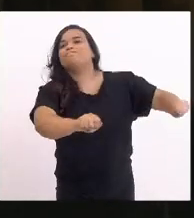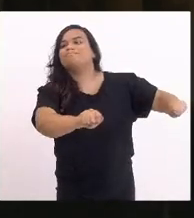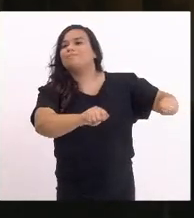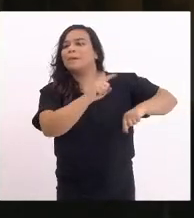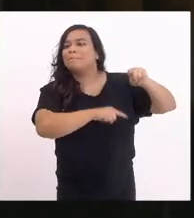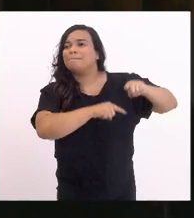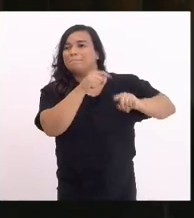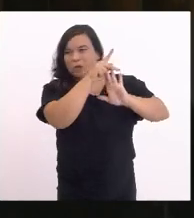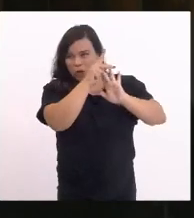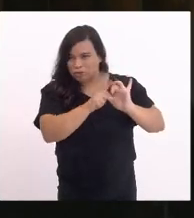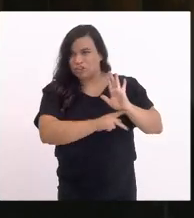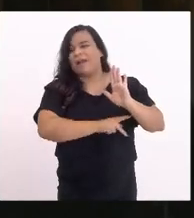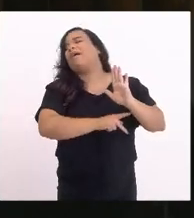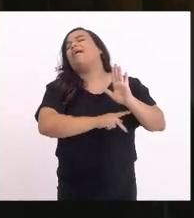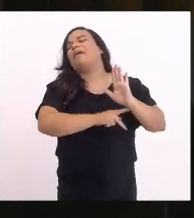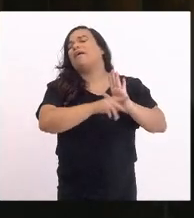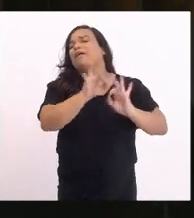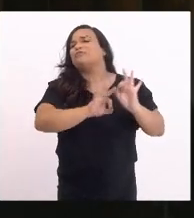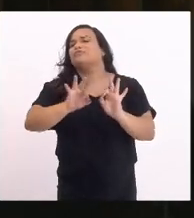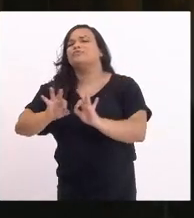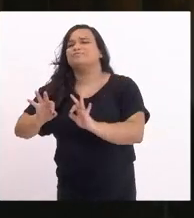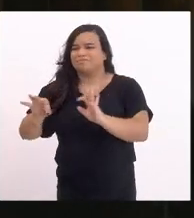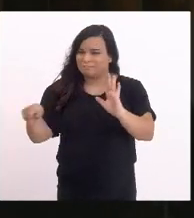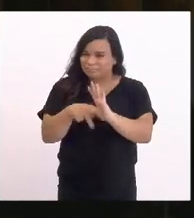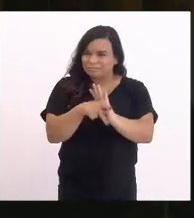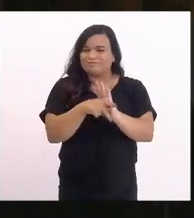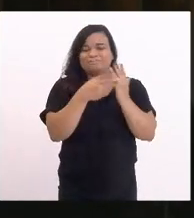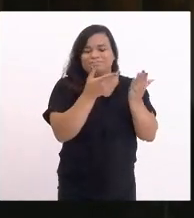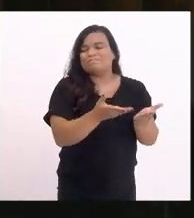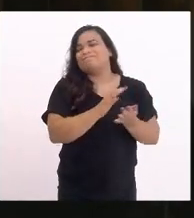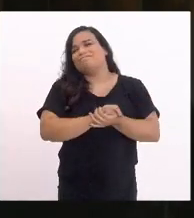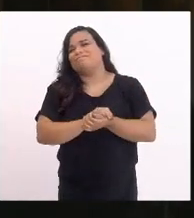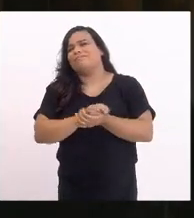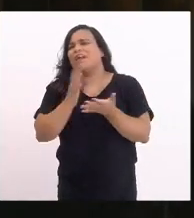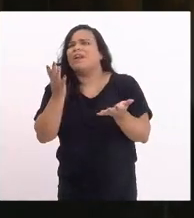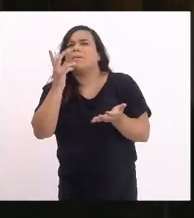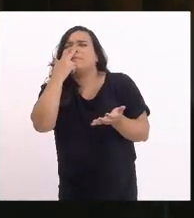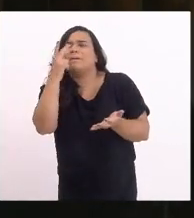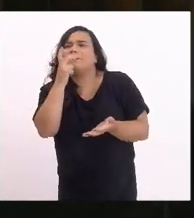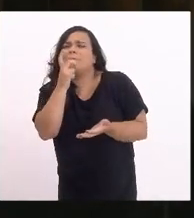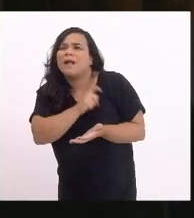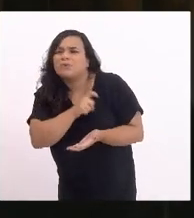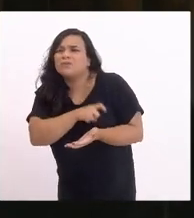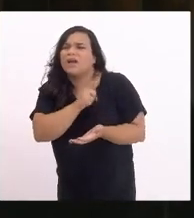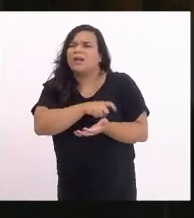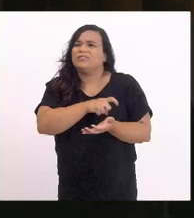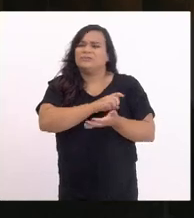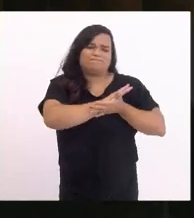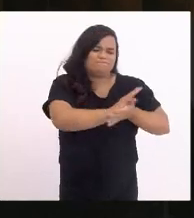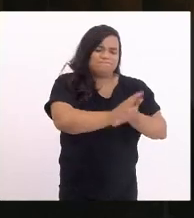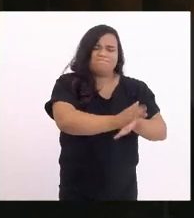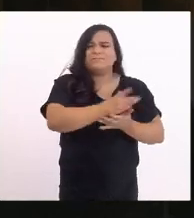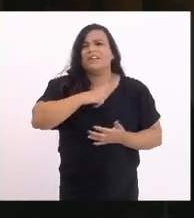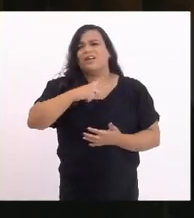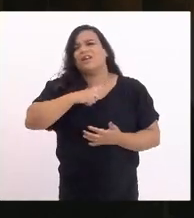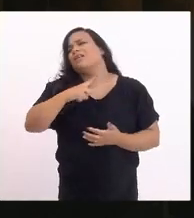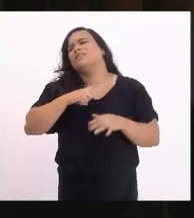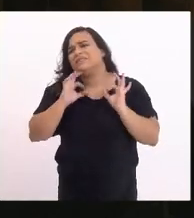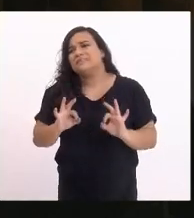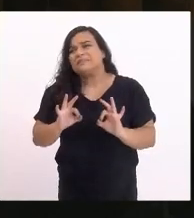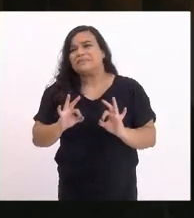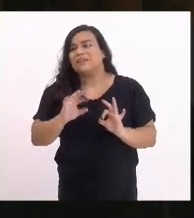Iemanjá. Foi maldade pura, foi crueldade pura, foi preconceito puro,